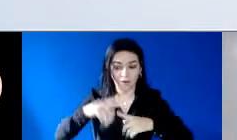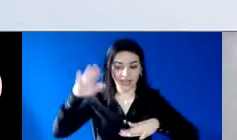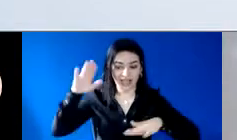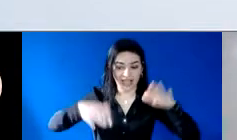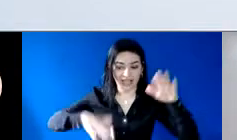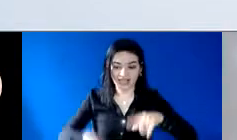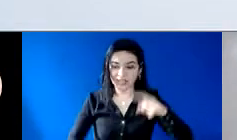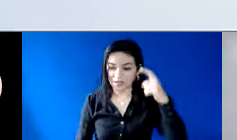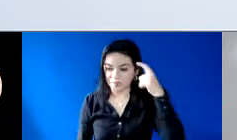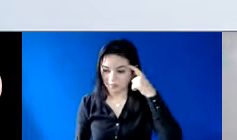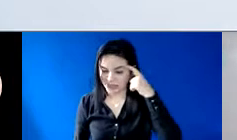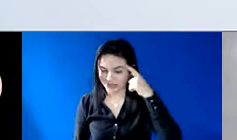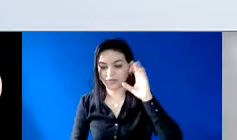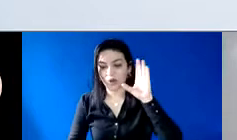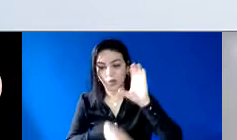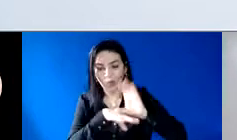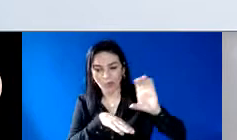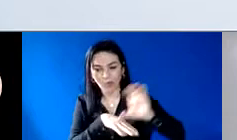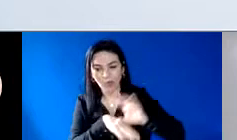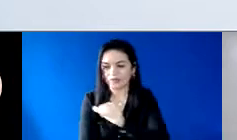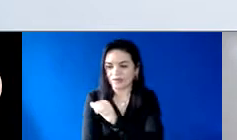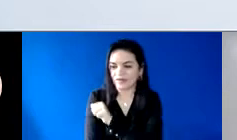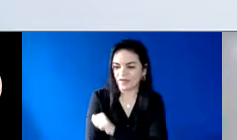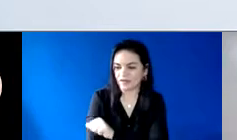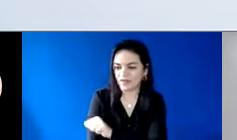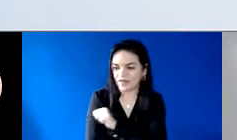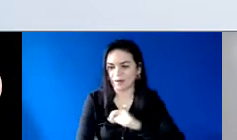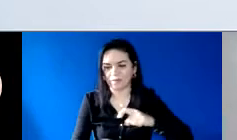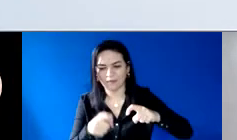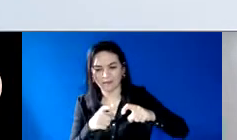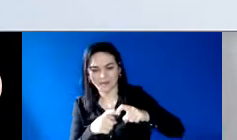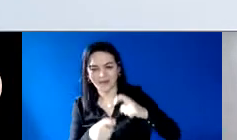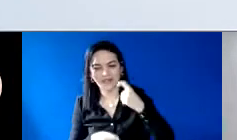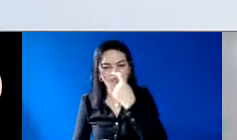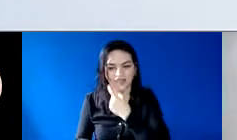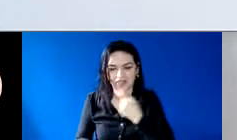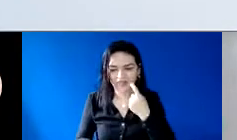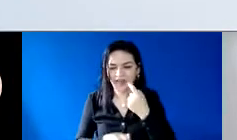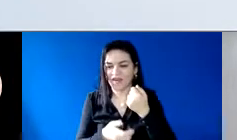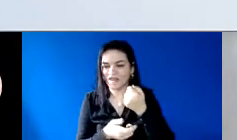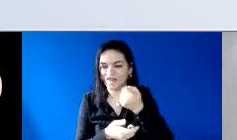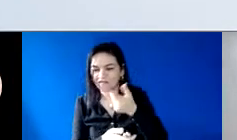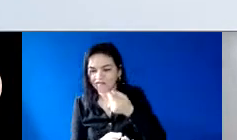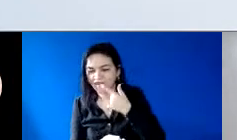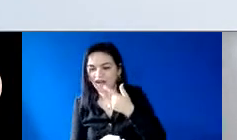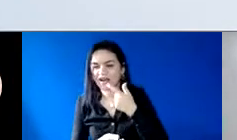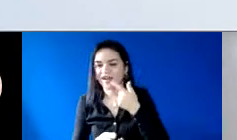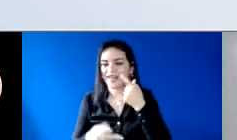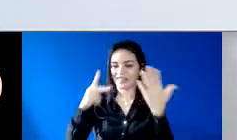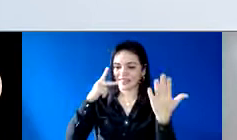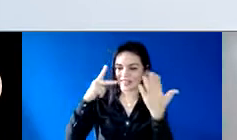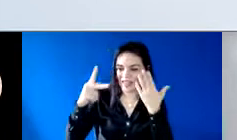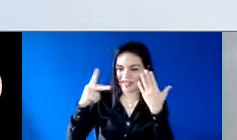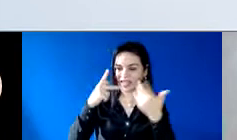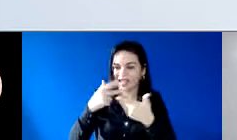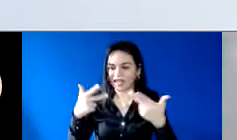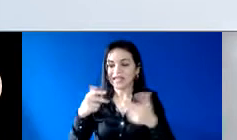faz o curso da área da saúde, quer seja enfermagem, medicina, odontologia, farmácia, fisioterapia, terapia ocupacional, psicologia,